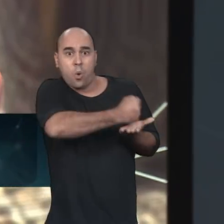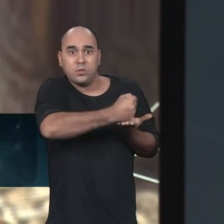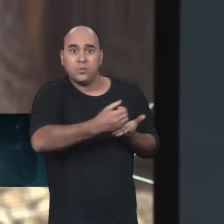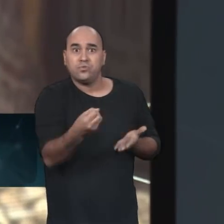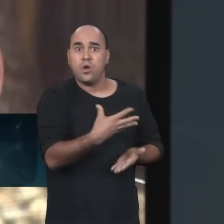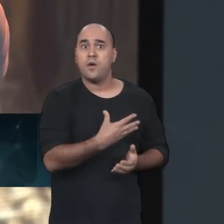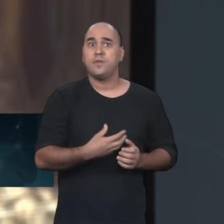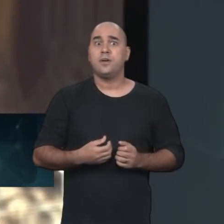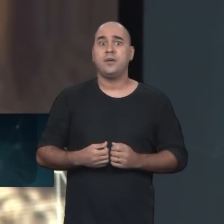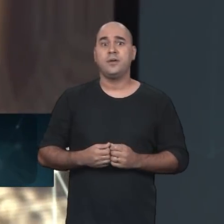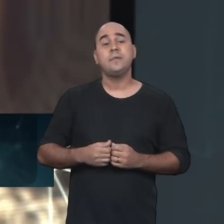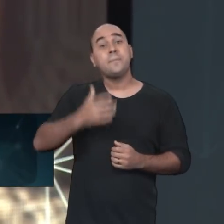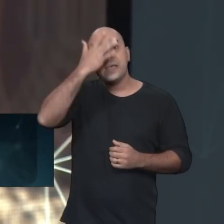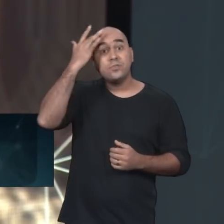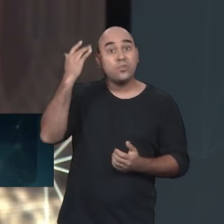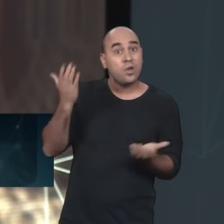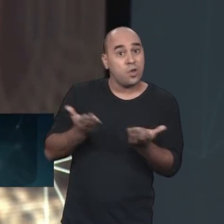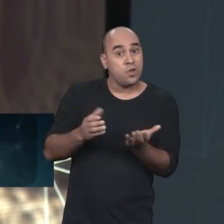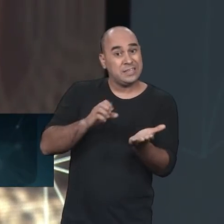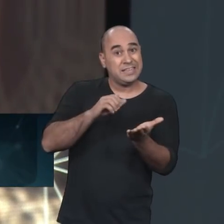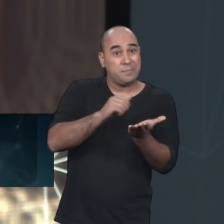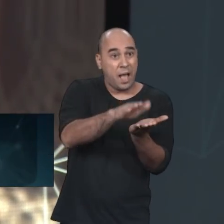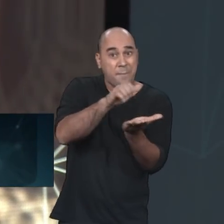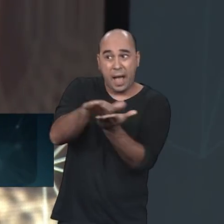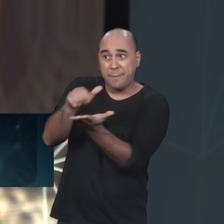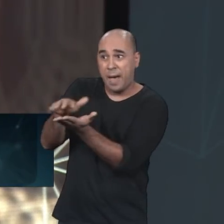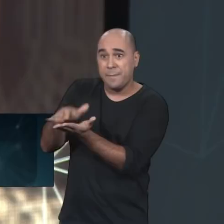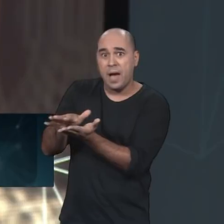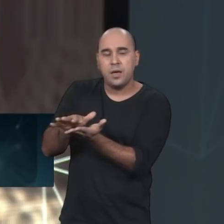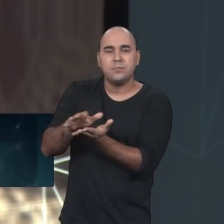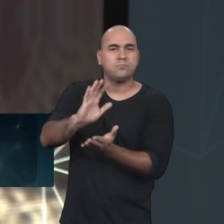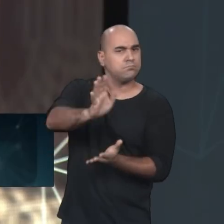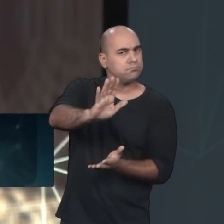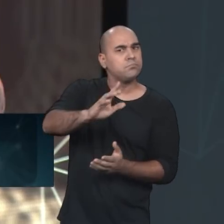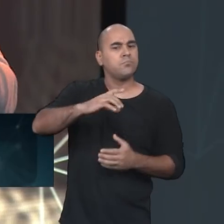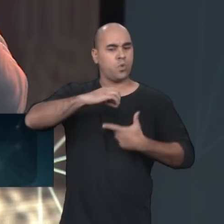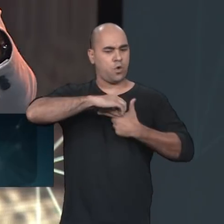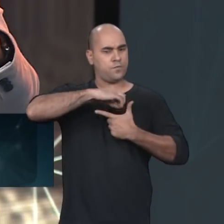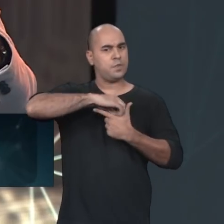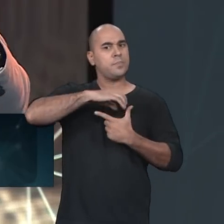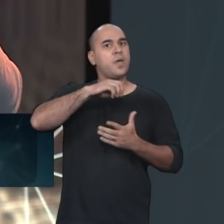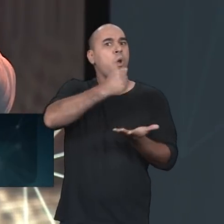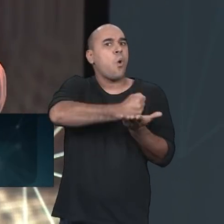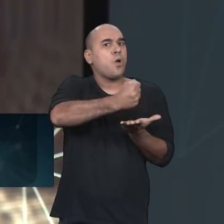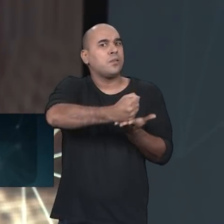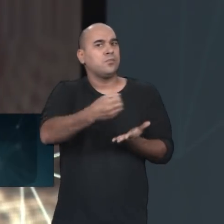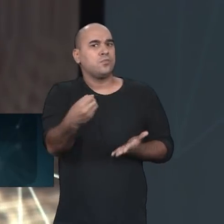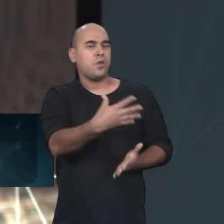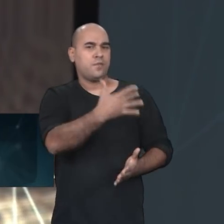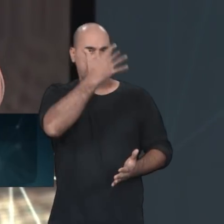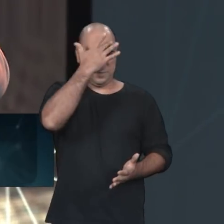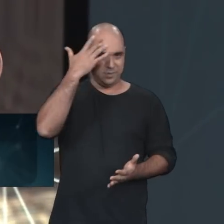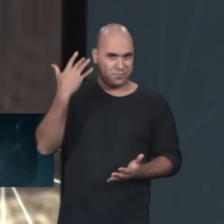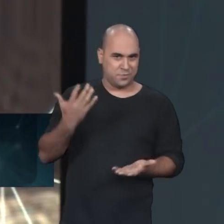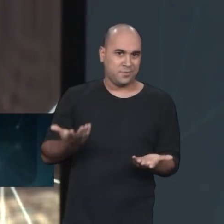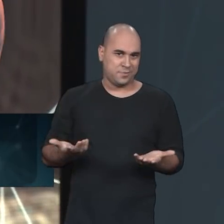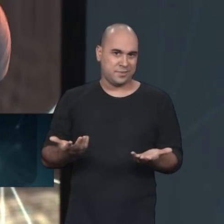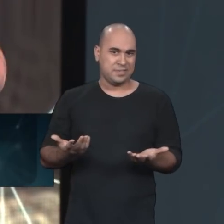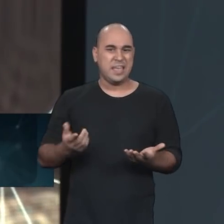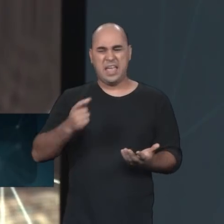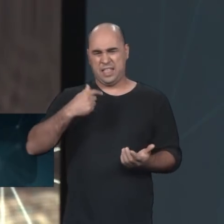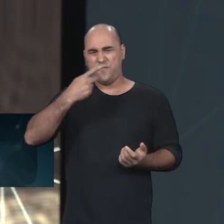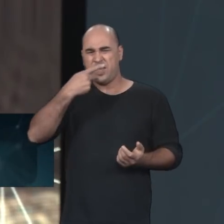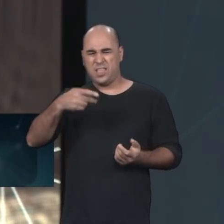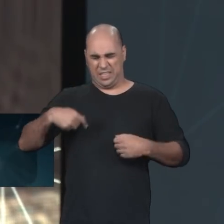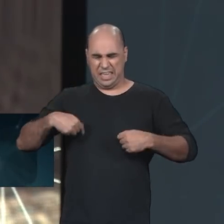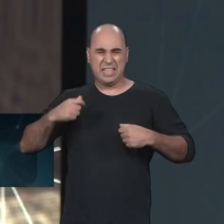muita gente está demitindo pessoas, a Novo Tempo está tendo que contratar novas pessoas. Isso não significa, é claro, que aqui o dinheiro está sobrando,